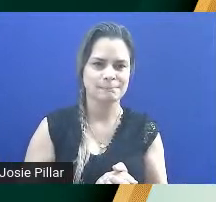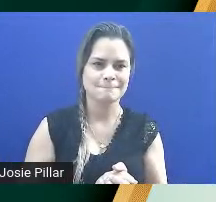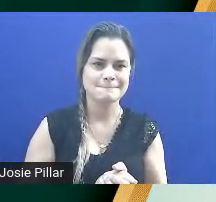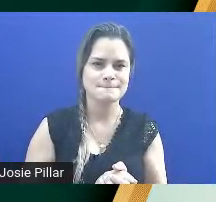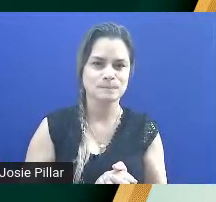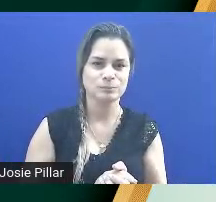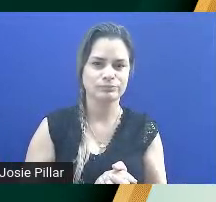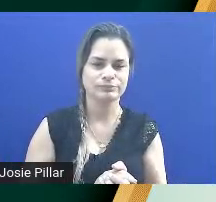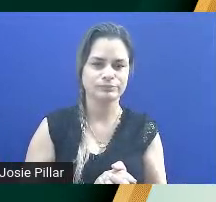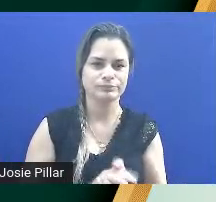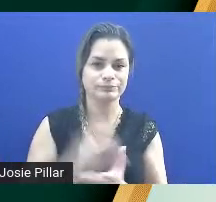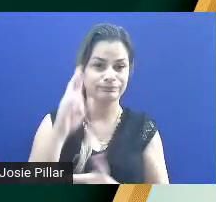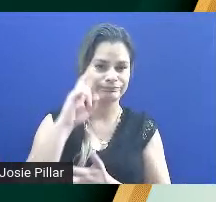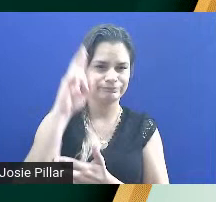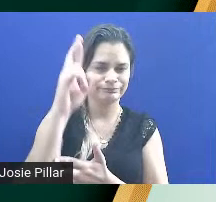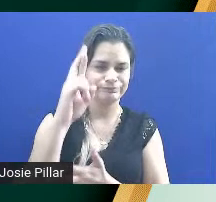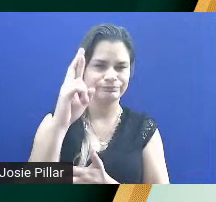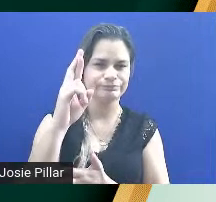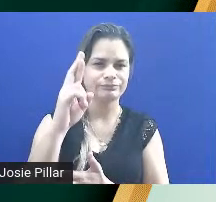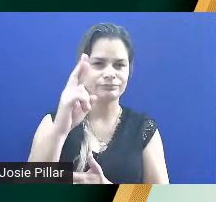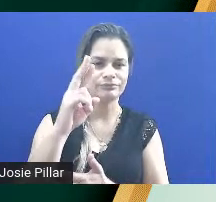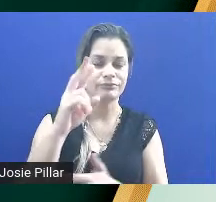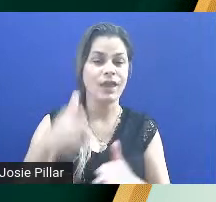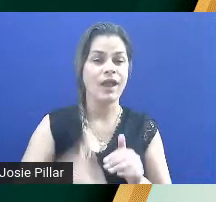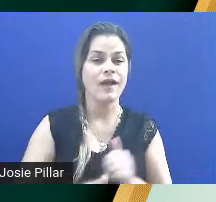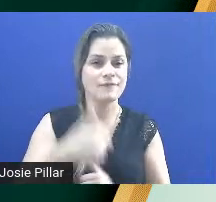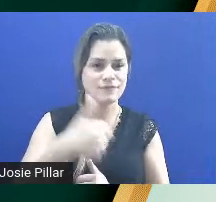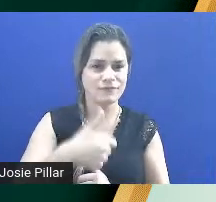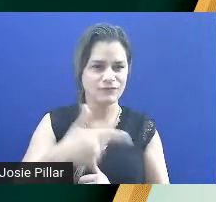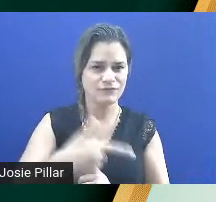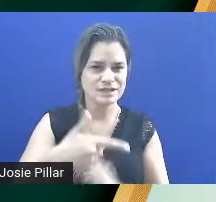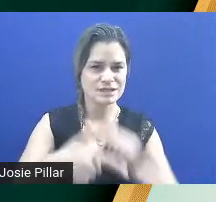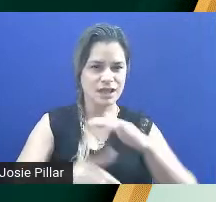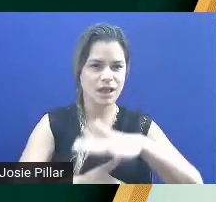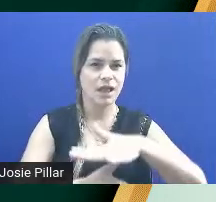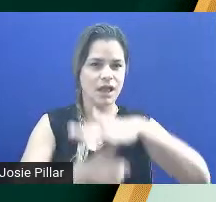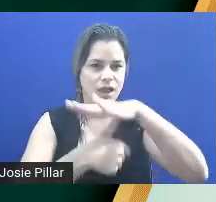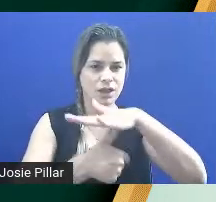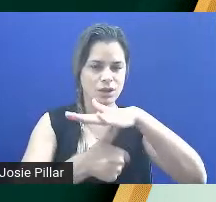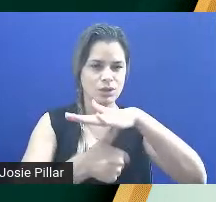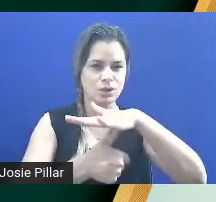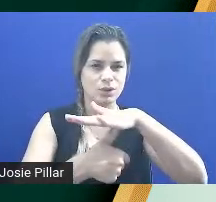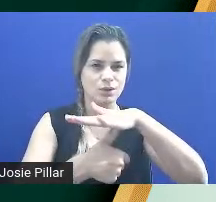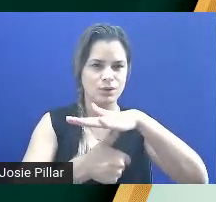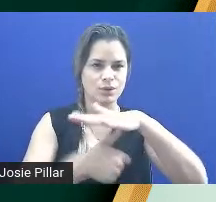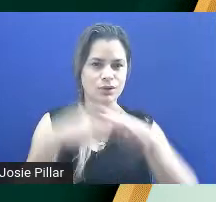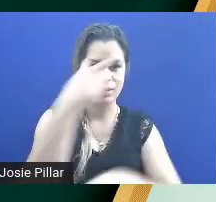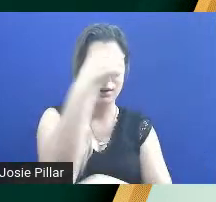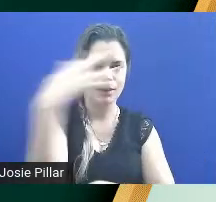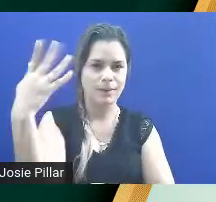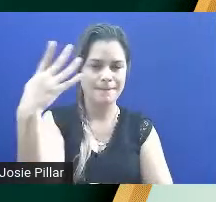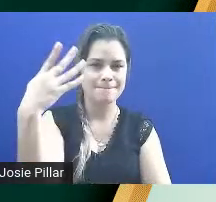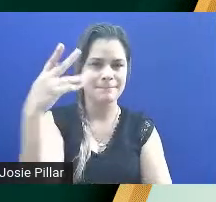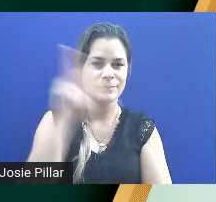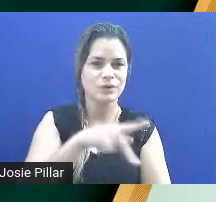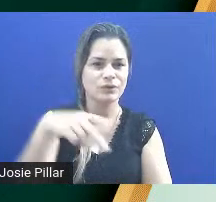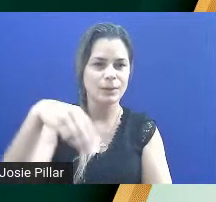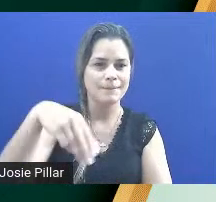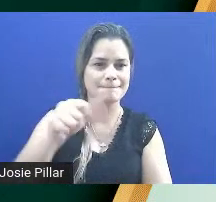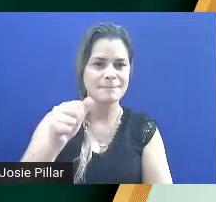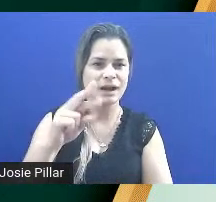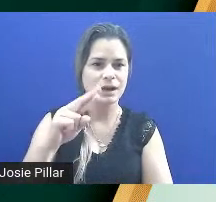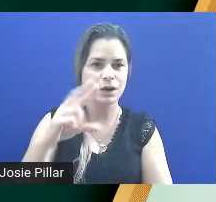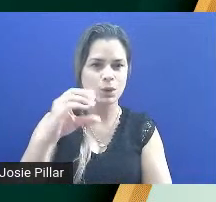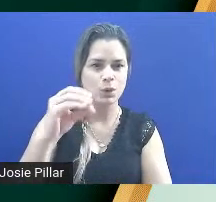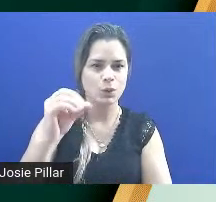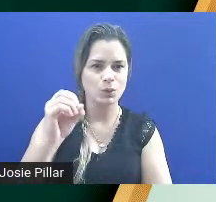Presidindo essa sessão virtual está o senhor vice-reitor da Universidade Federal do Pampa, professor Marcos Vinícius Morini Querol.